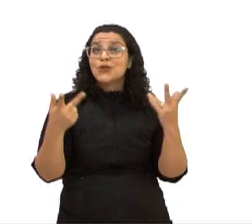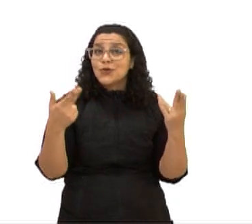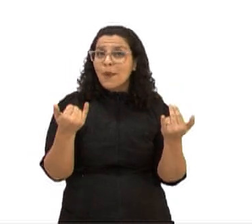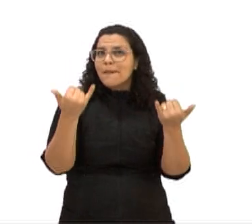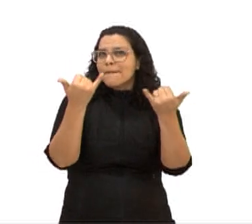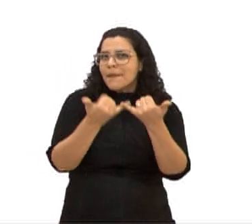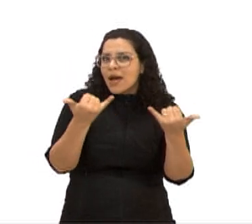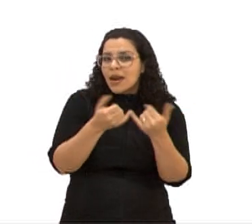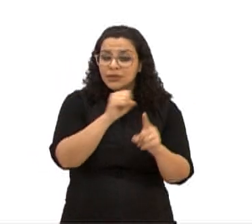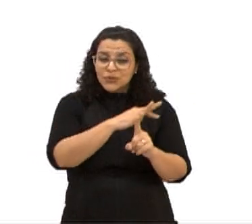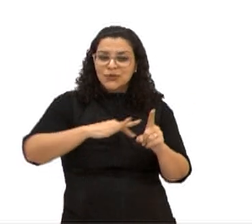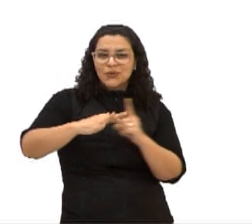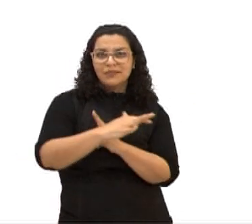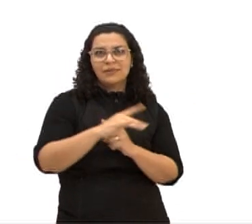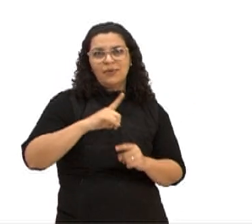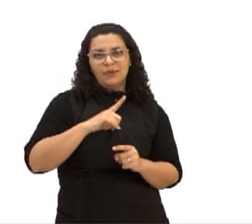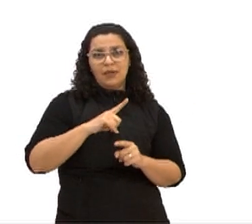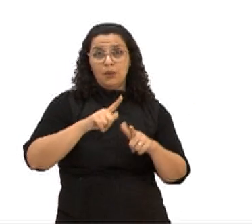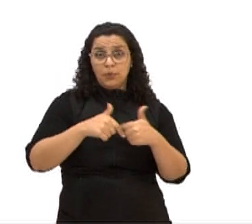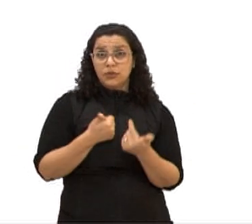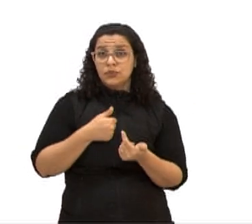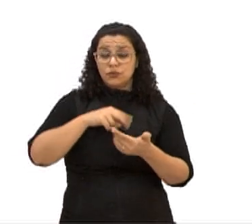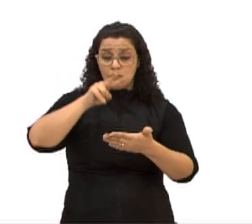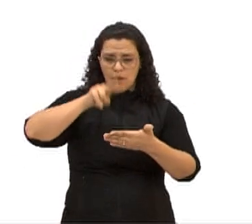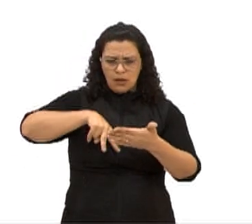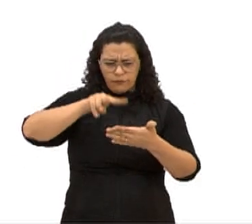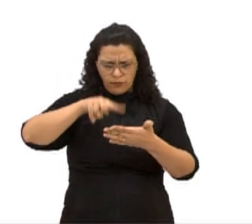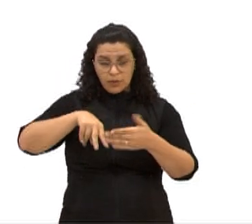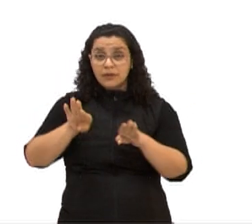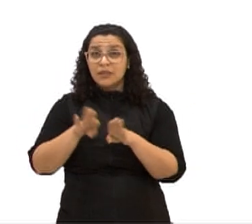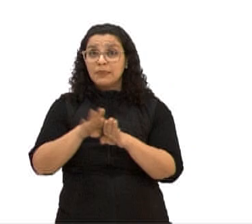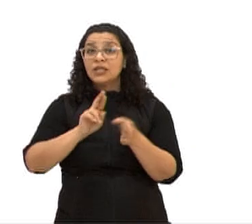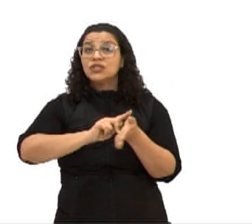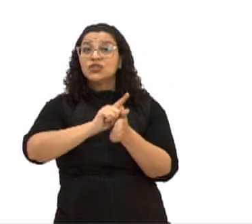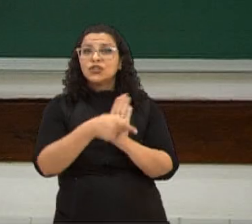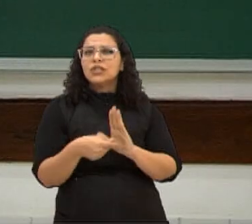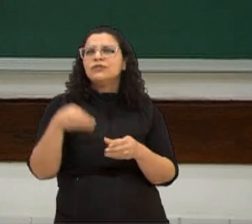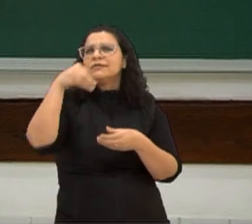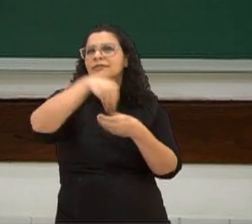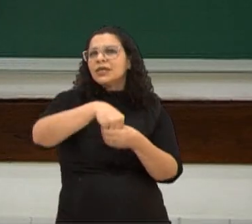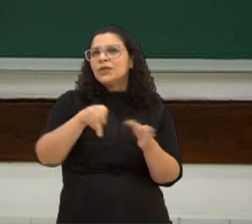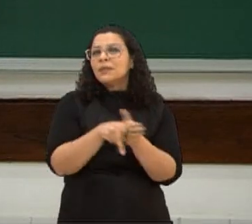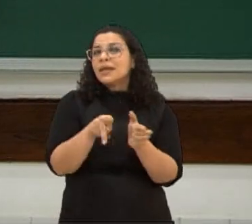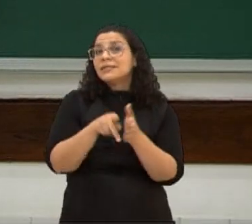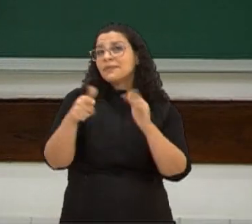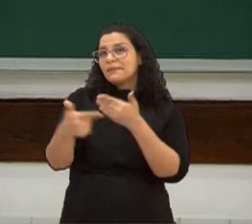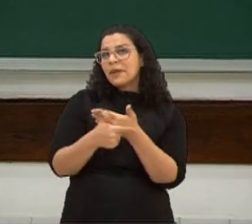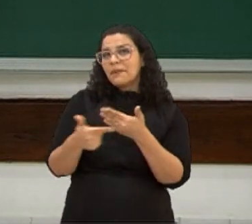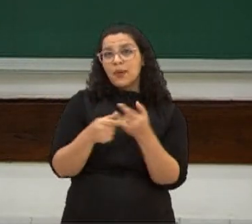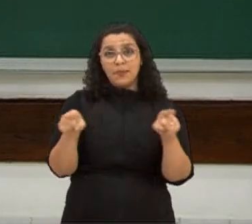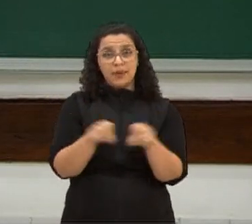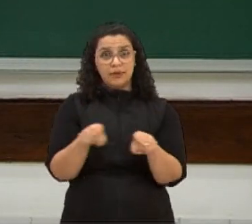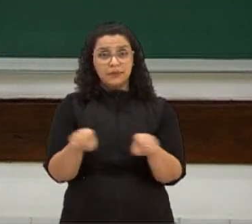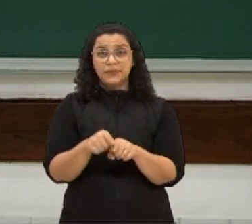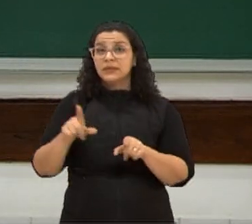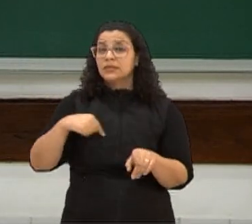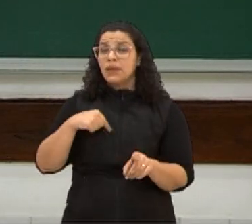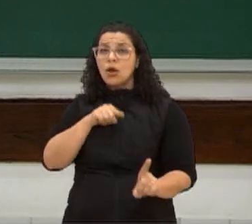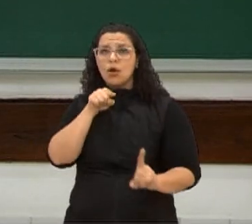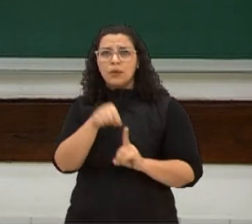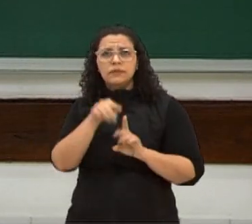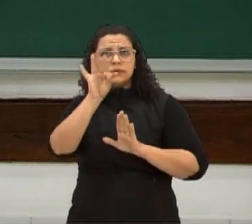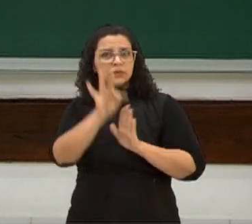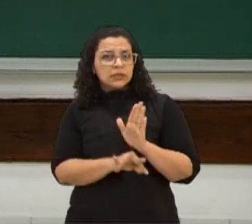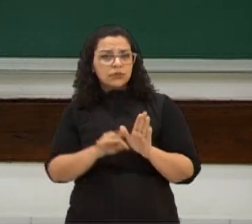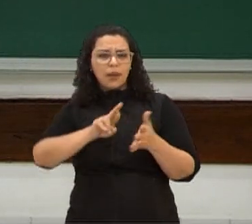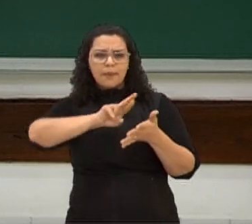função social. Então, a carta do leitor vai ter um outro gênero ali que tem a mesma função. Identificar a finalidade de